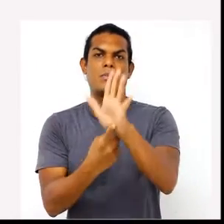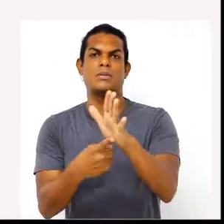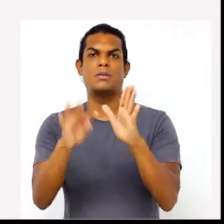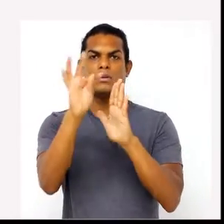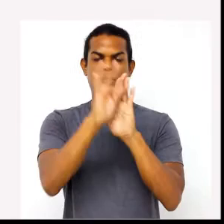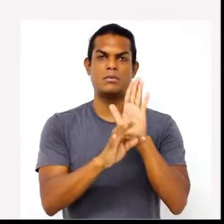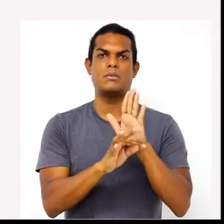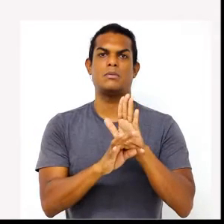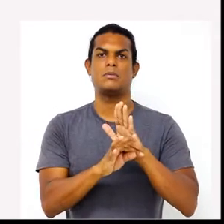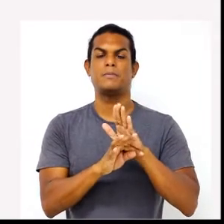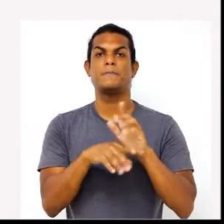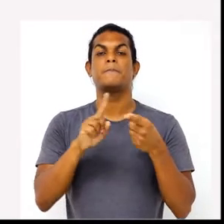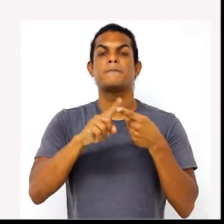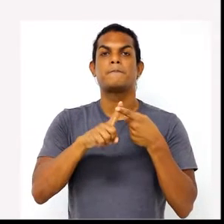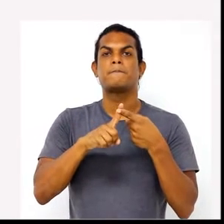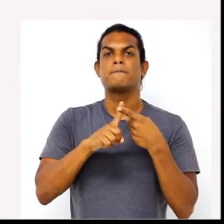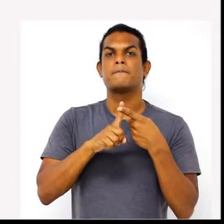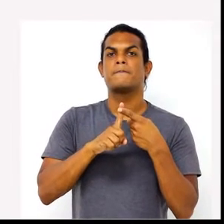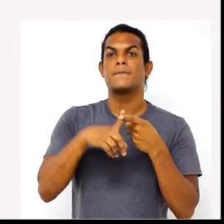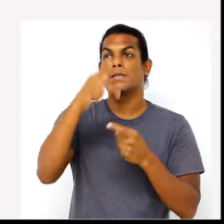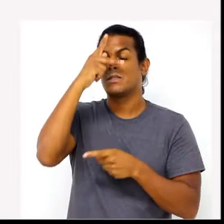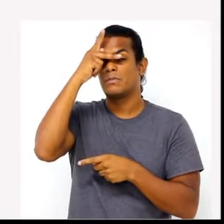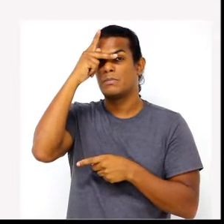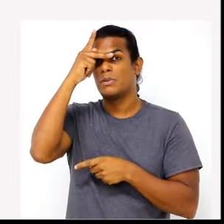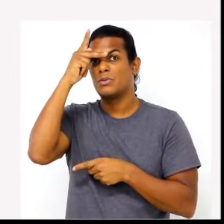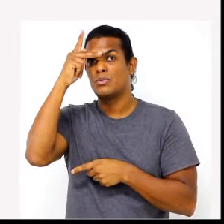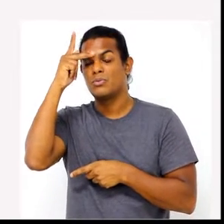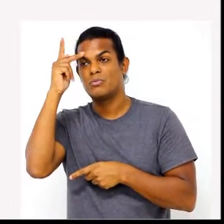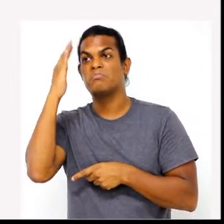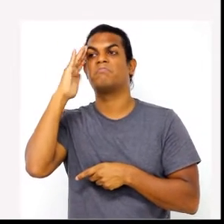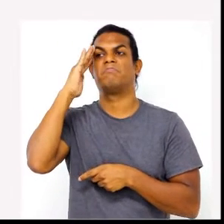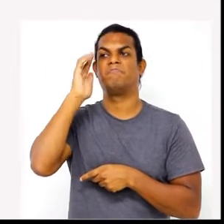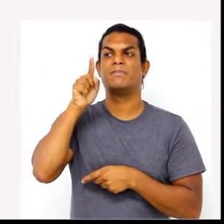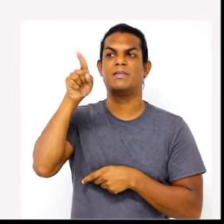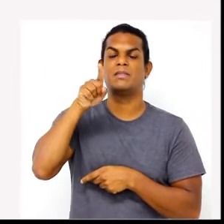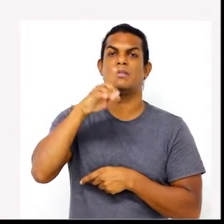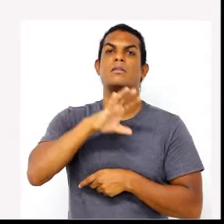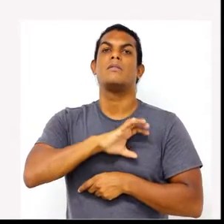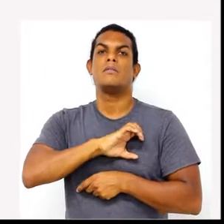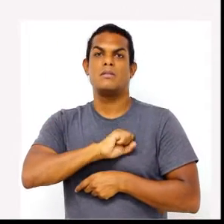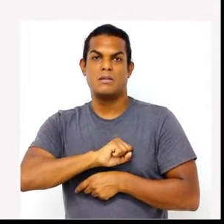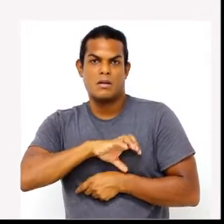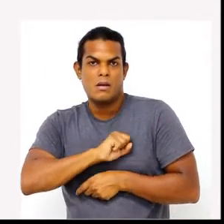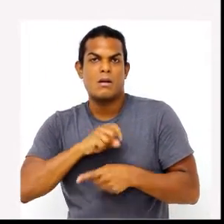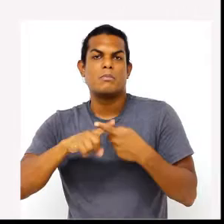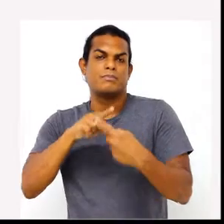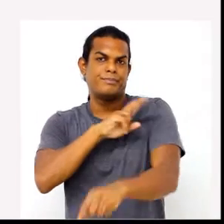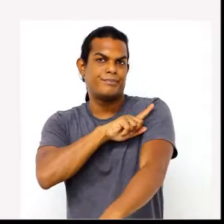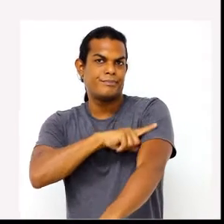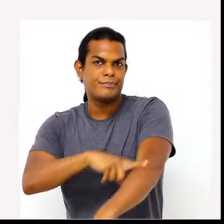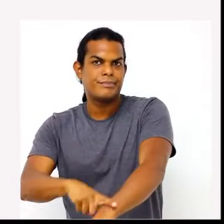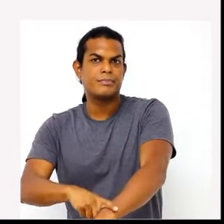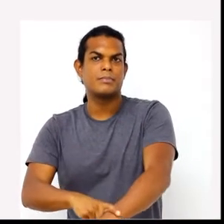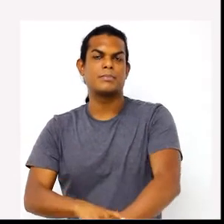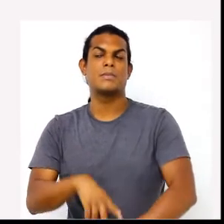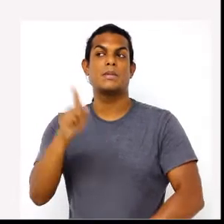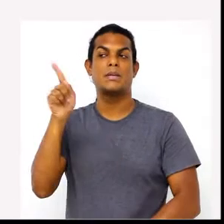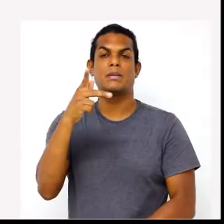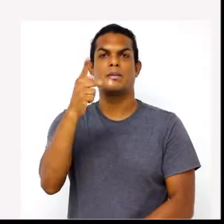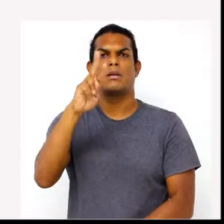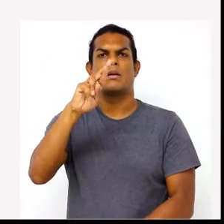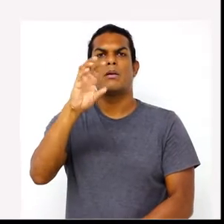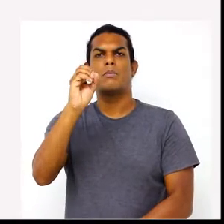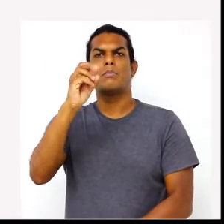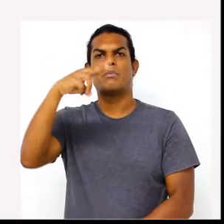as pessoas tinham a certeza de que o Papa lhes guardava respeito e as amava. Então, veja, esses